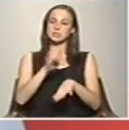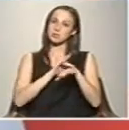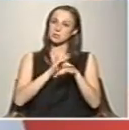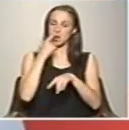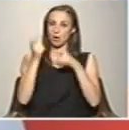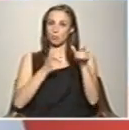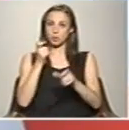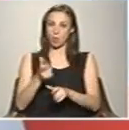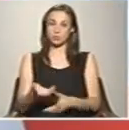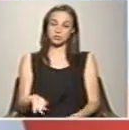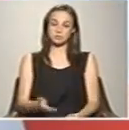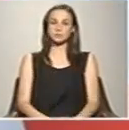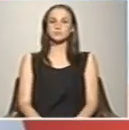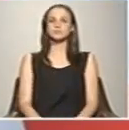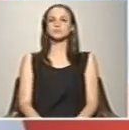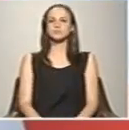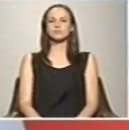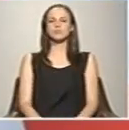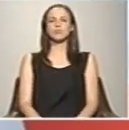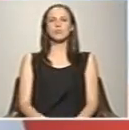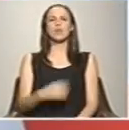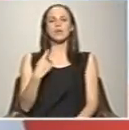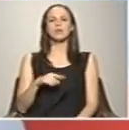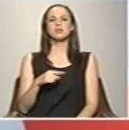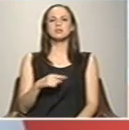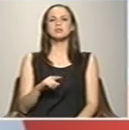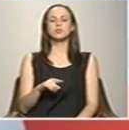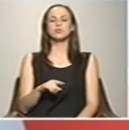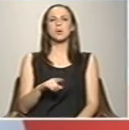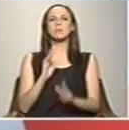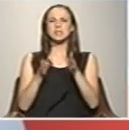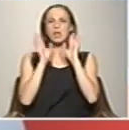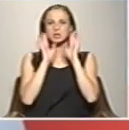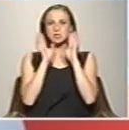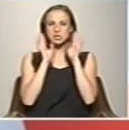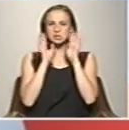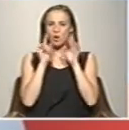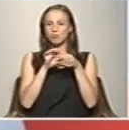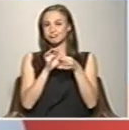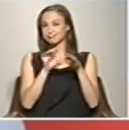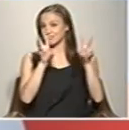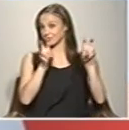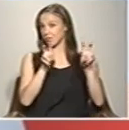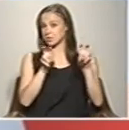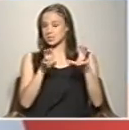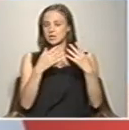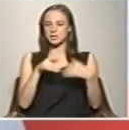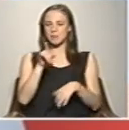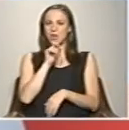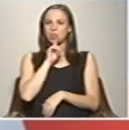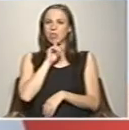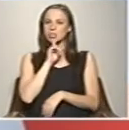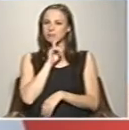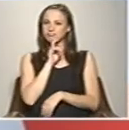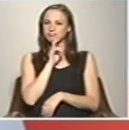estas questões, quais são os sinais que é preciso estar atento em relação a estas questões e que nos podem, de alguma forma, alertar para